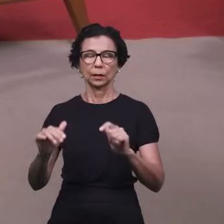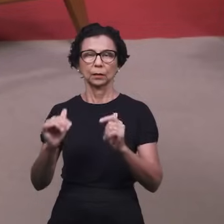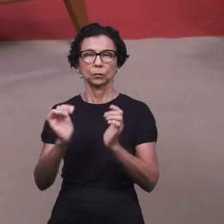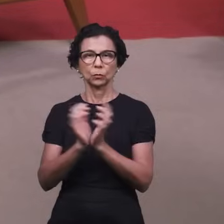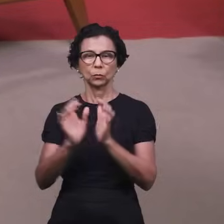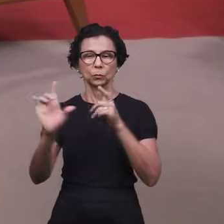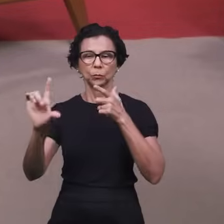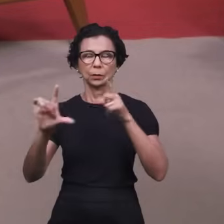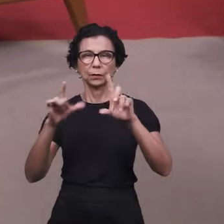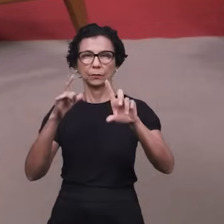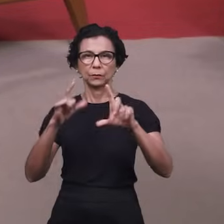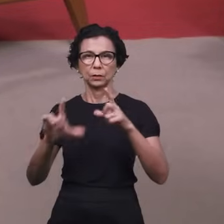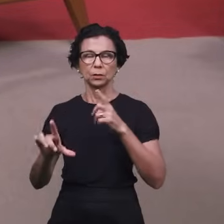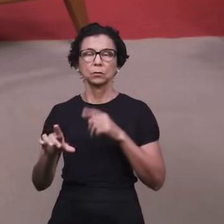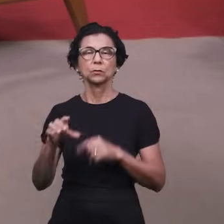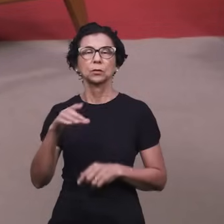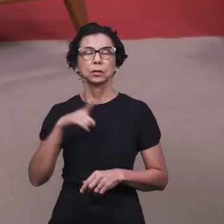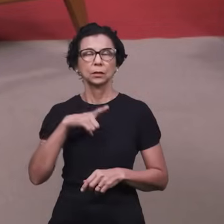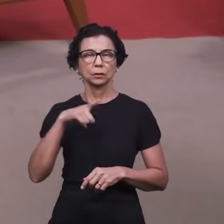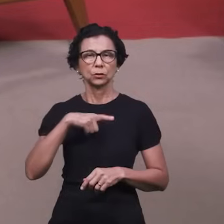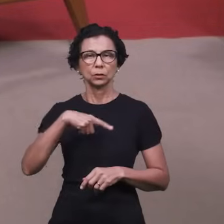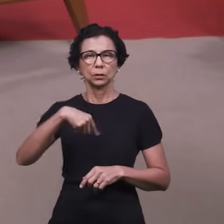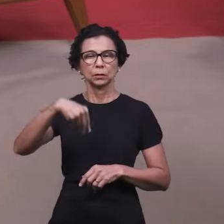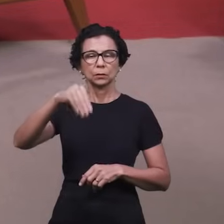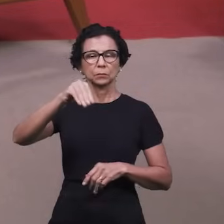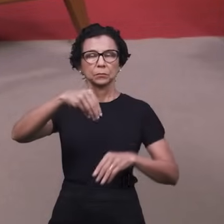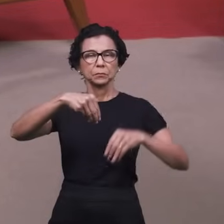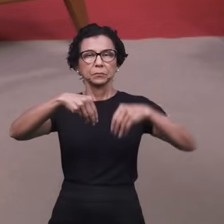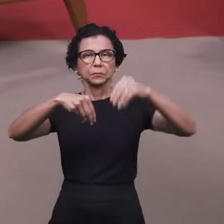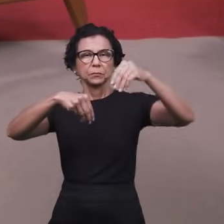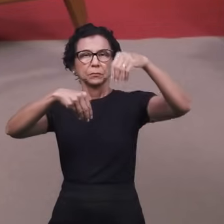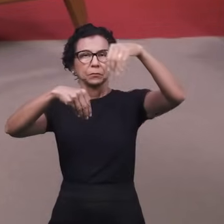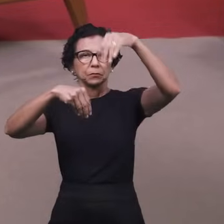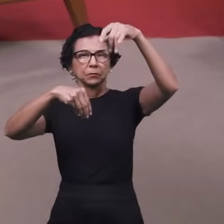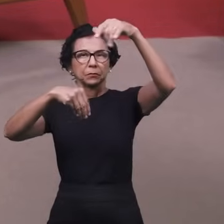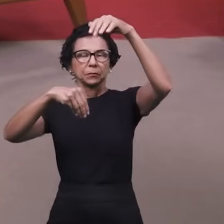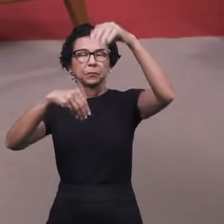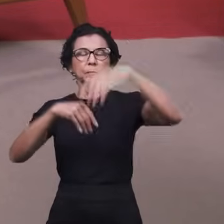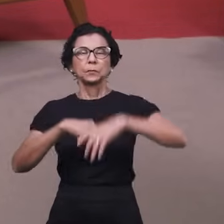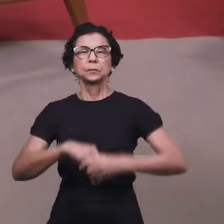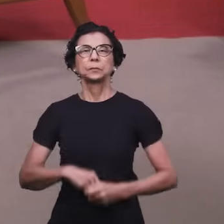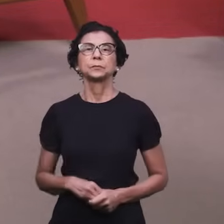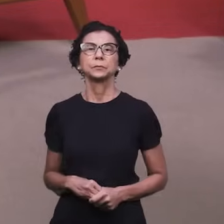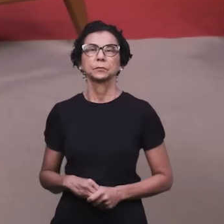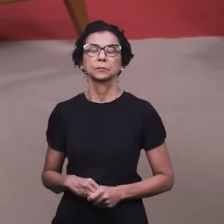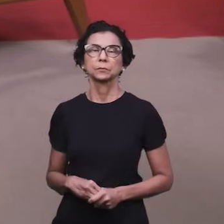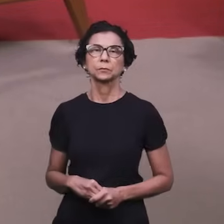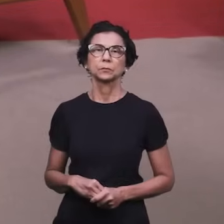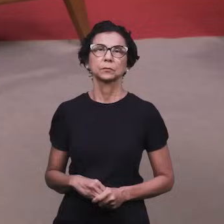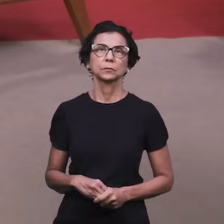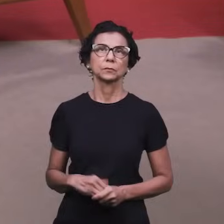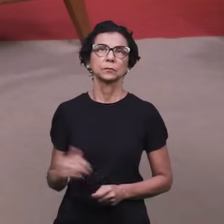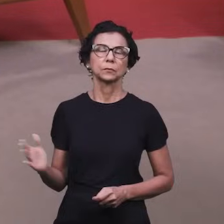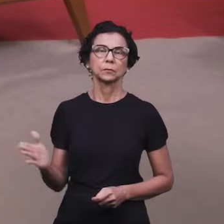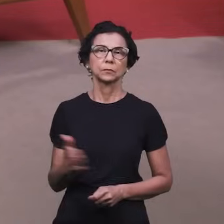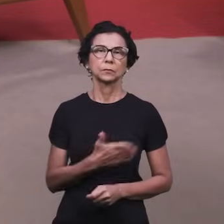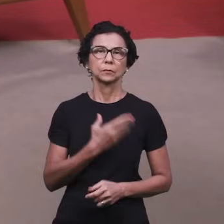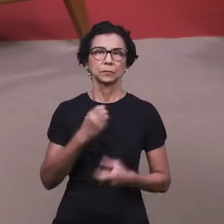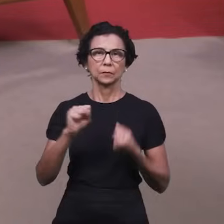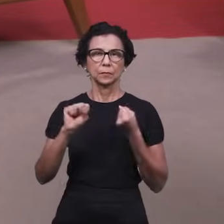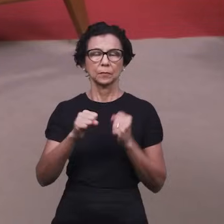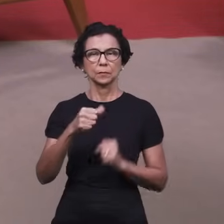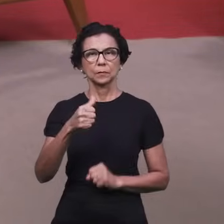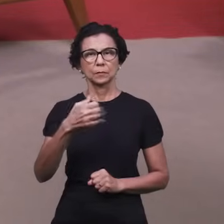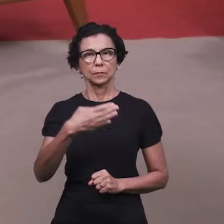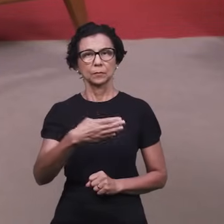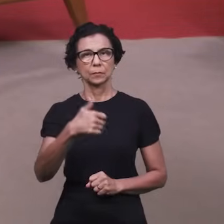A experiência que a gente tem, louvado seja o nome do Senhor. Bom, dentro desse aspecto perfumada de incenso, Salmo